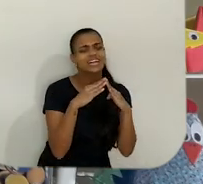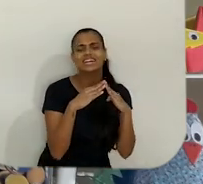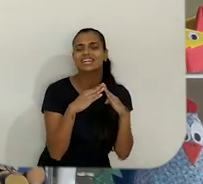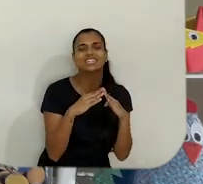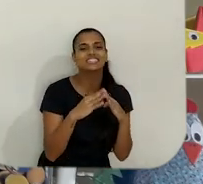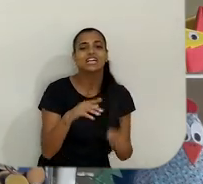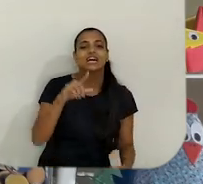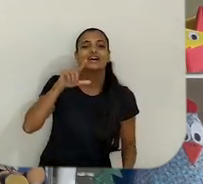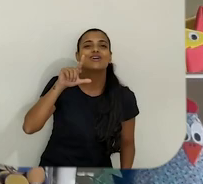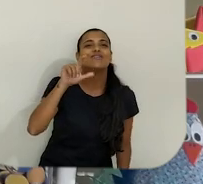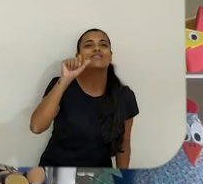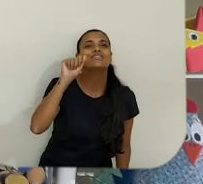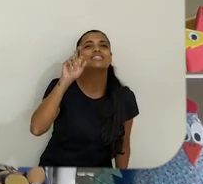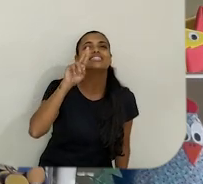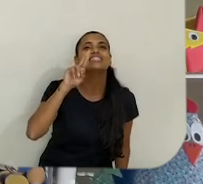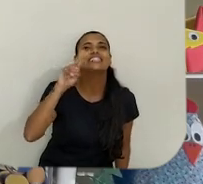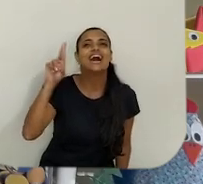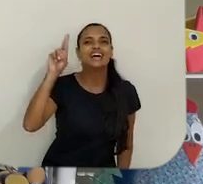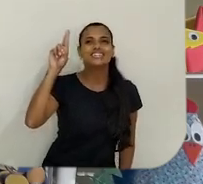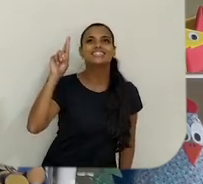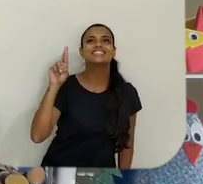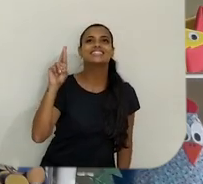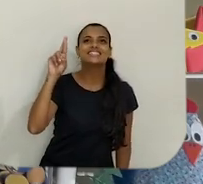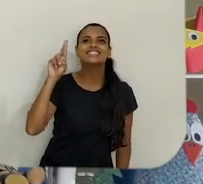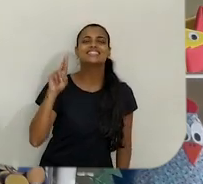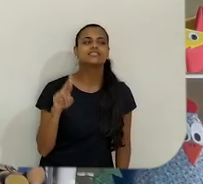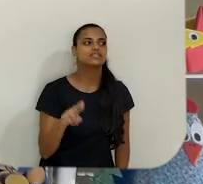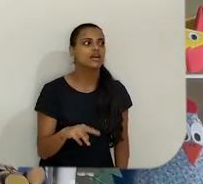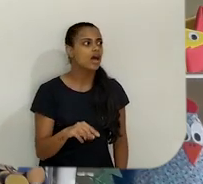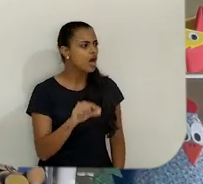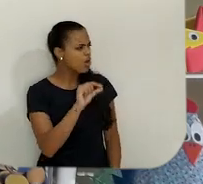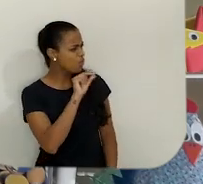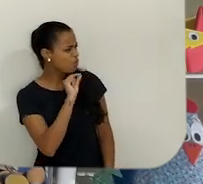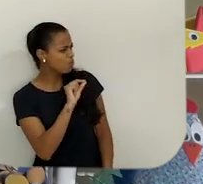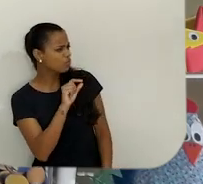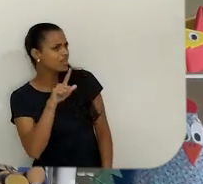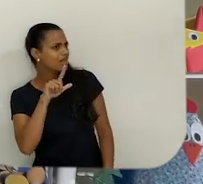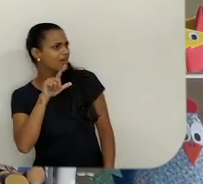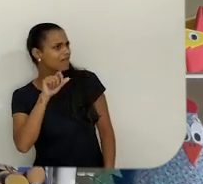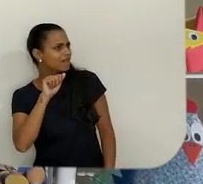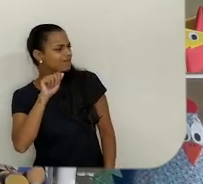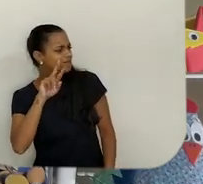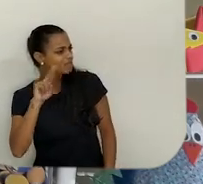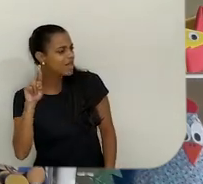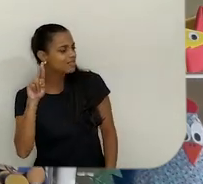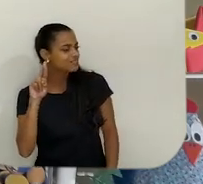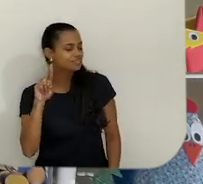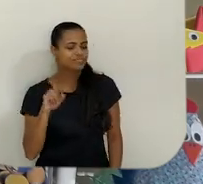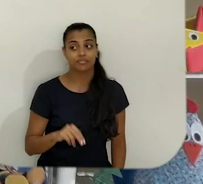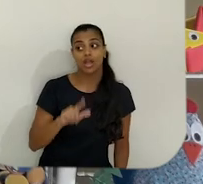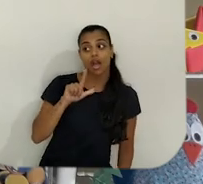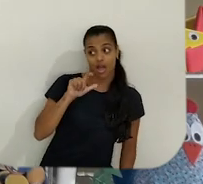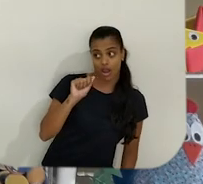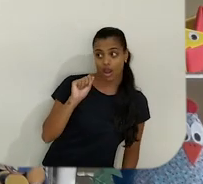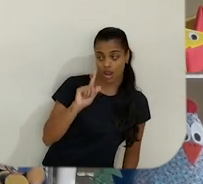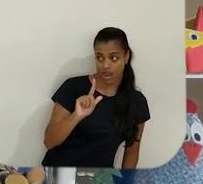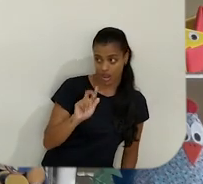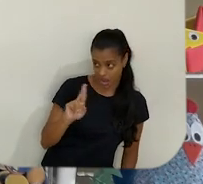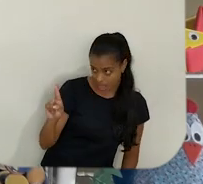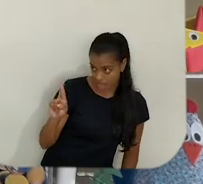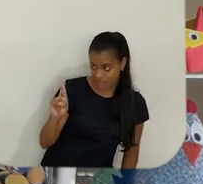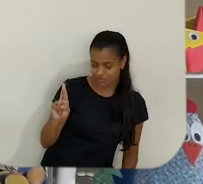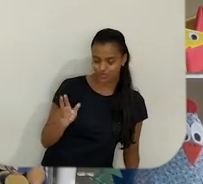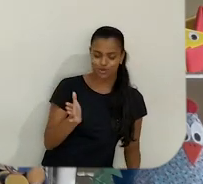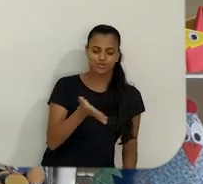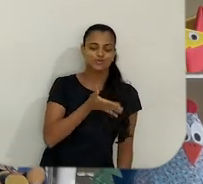encontrei o meu lar e o que é um lá lá É onde nosso coração fica bom